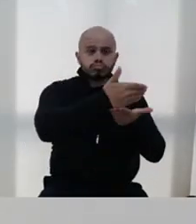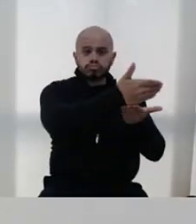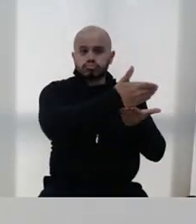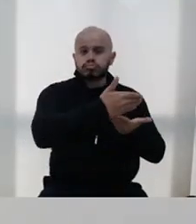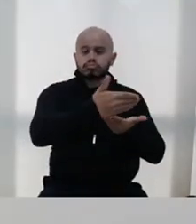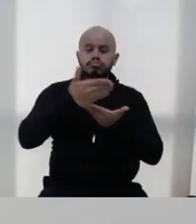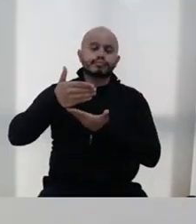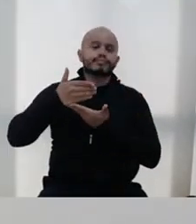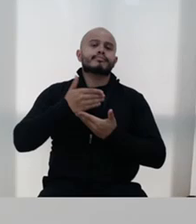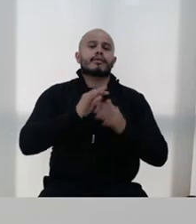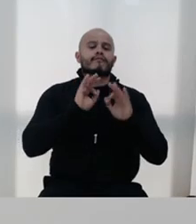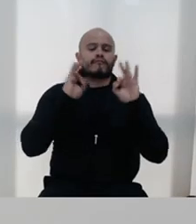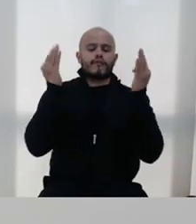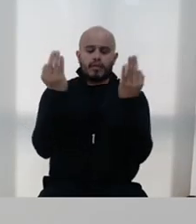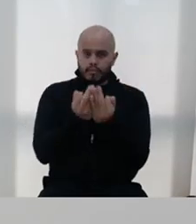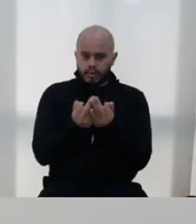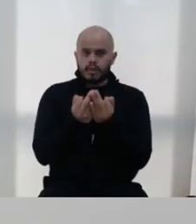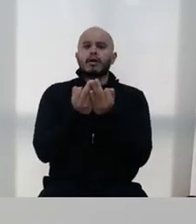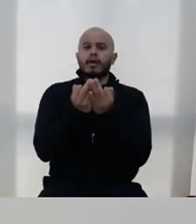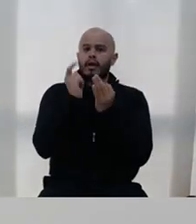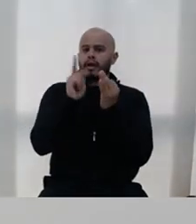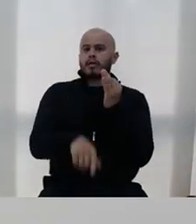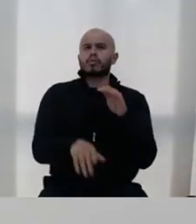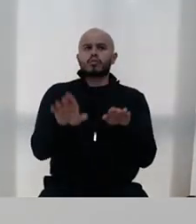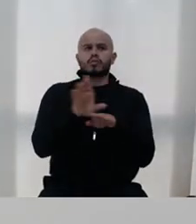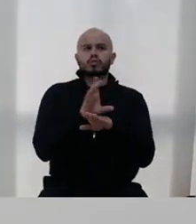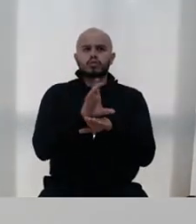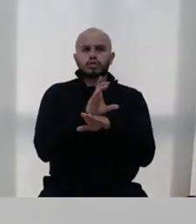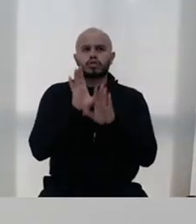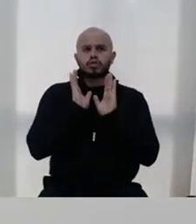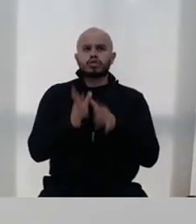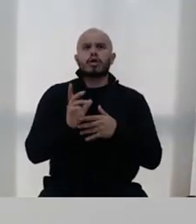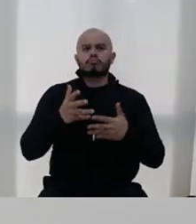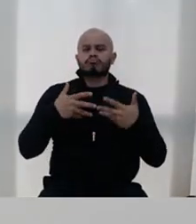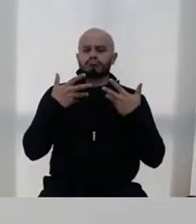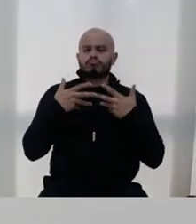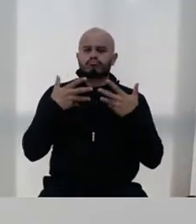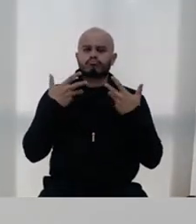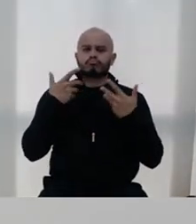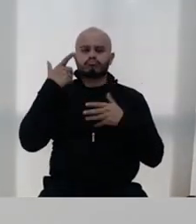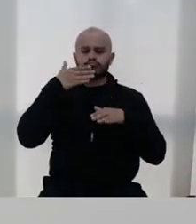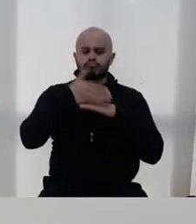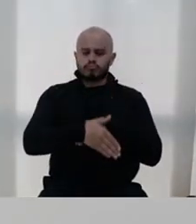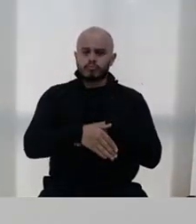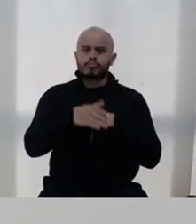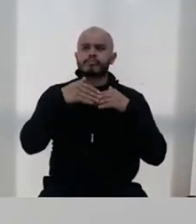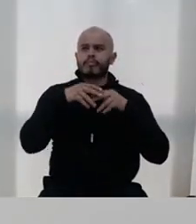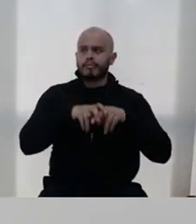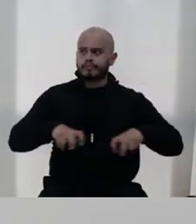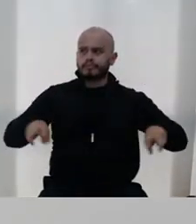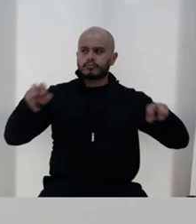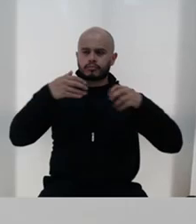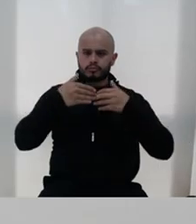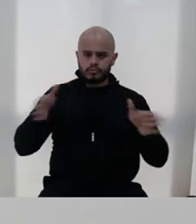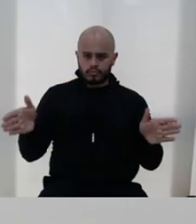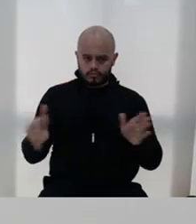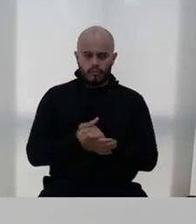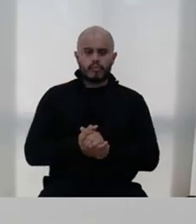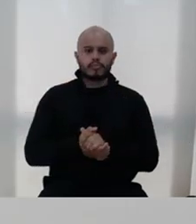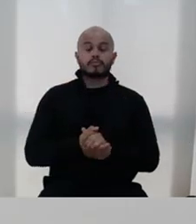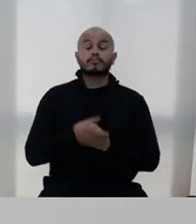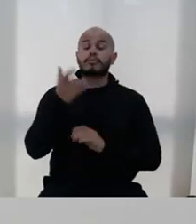da Magistratura iniciou na semana passada, eu tive a alegria de participar da mesa de abertura. Além disso,